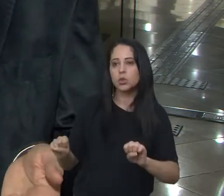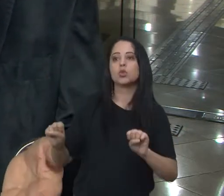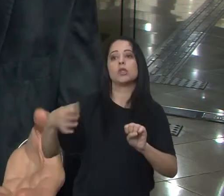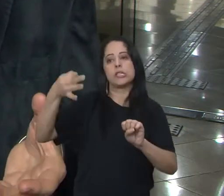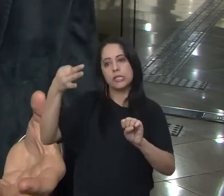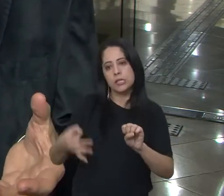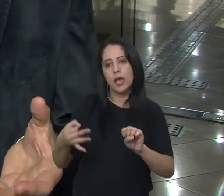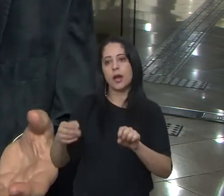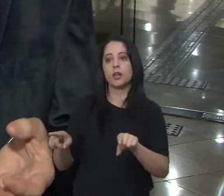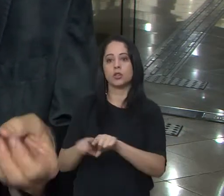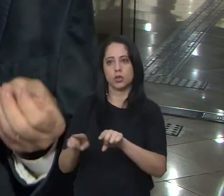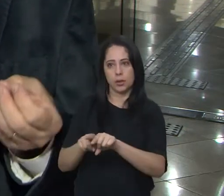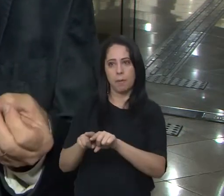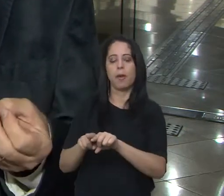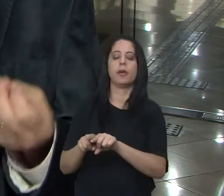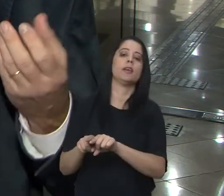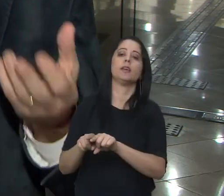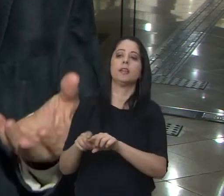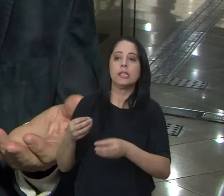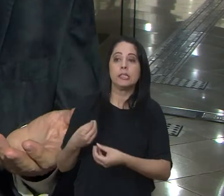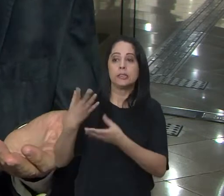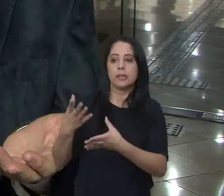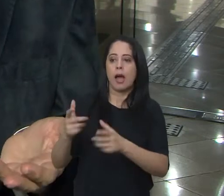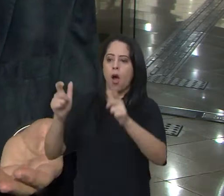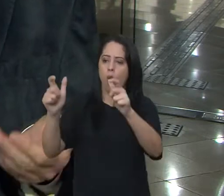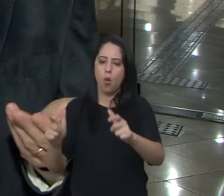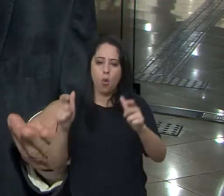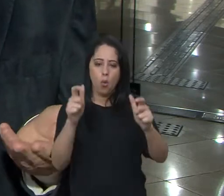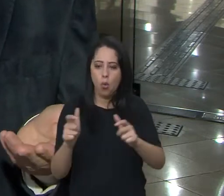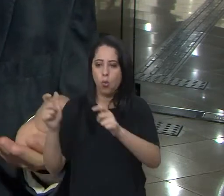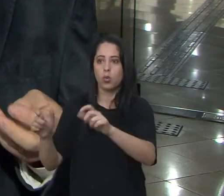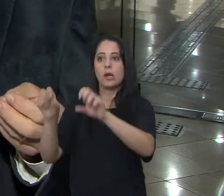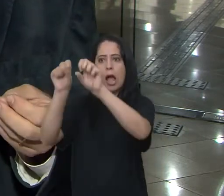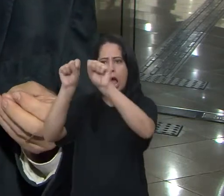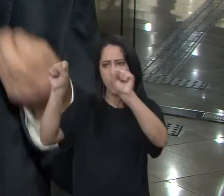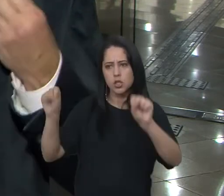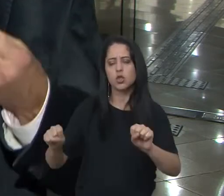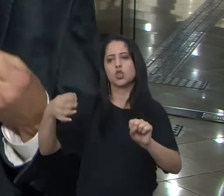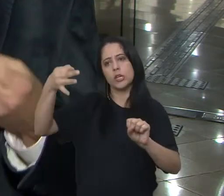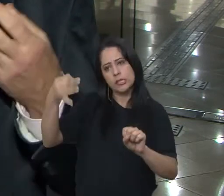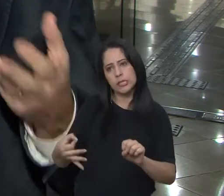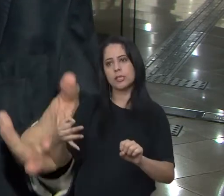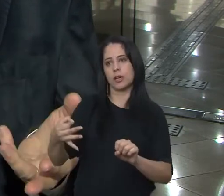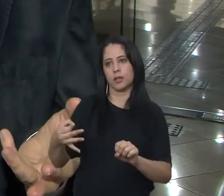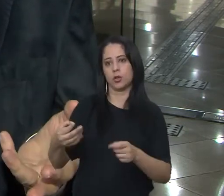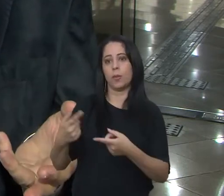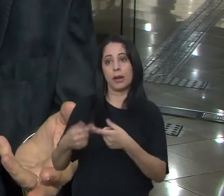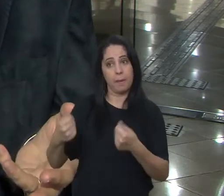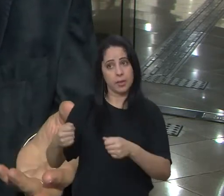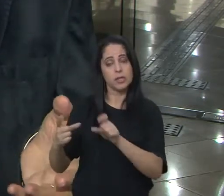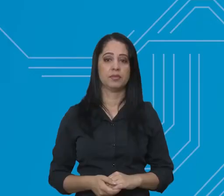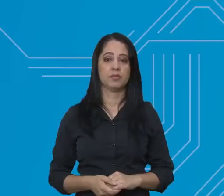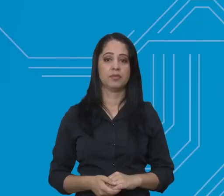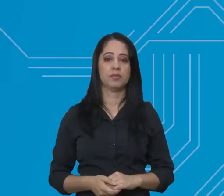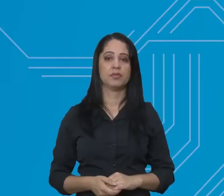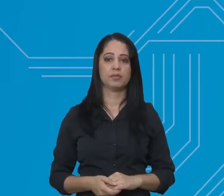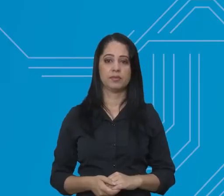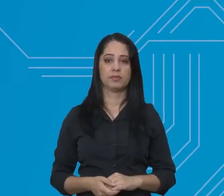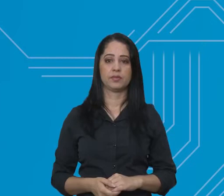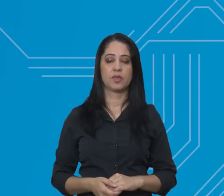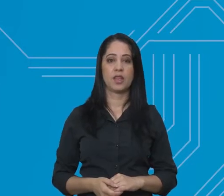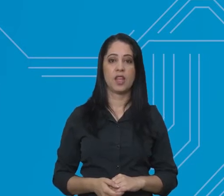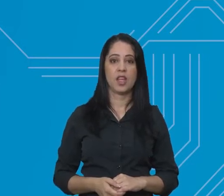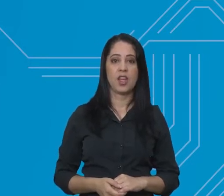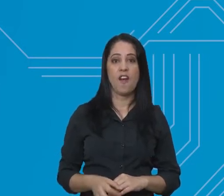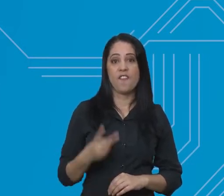XII, dar condições econômicas e estruturais para que nós tenhamos um atendimento cardiológico de ponta. Dia 21